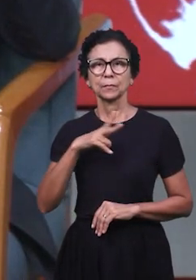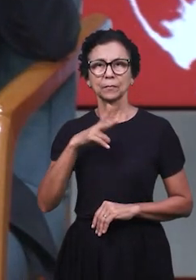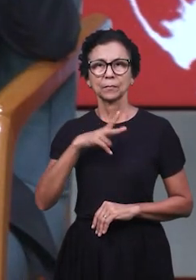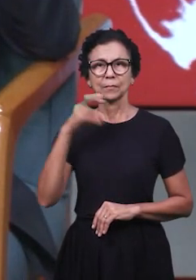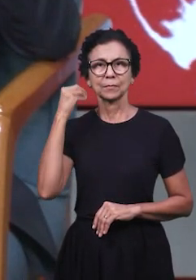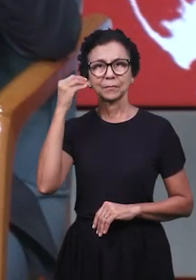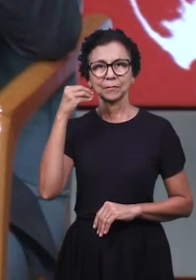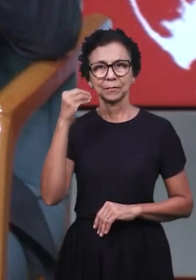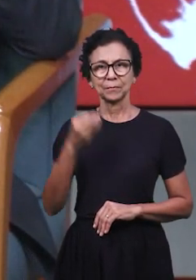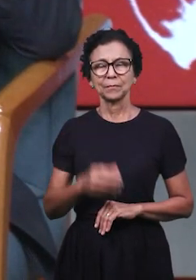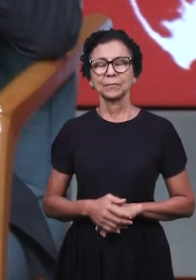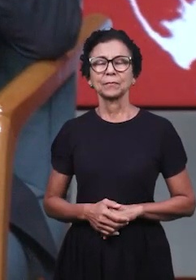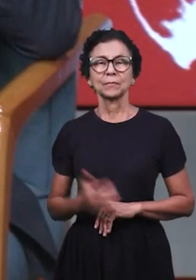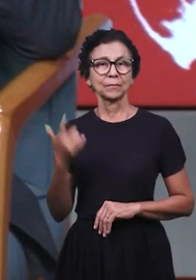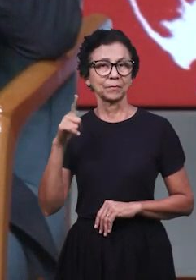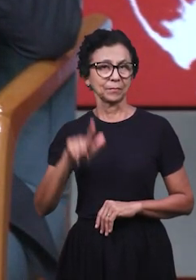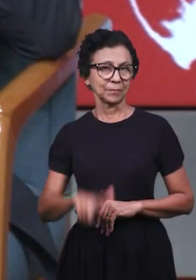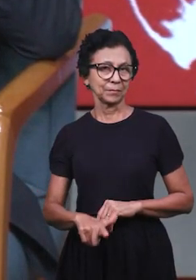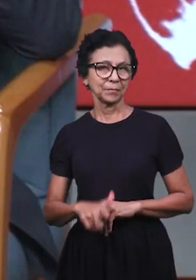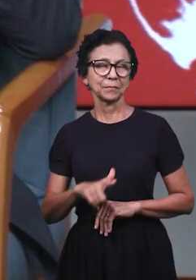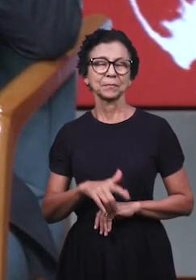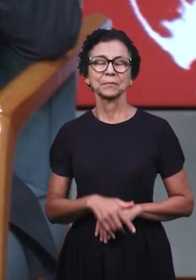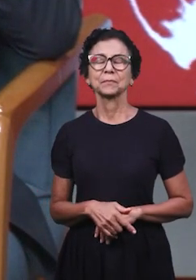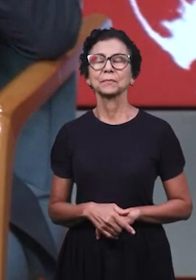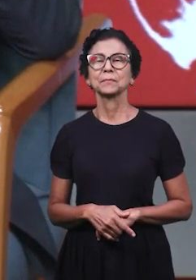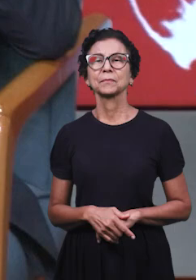várias vezes,